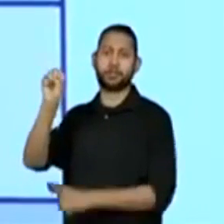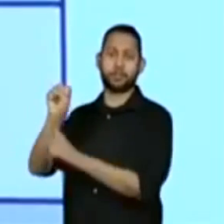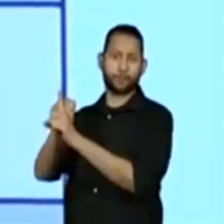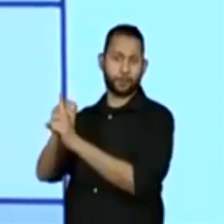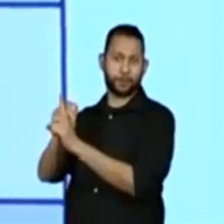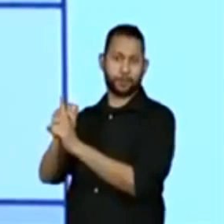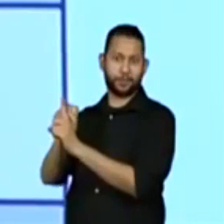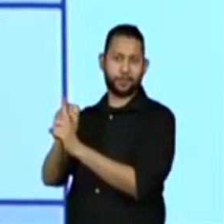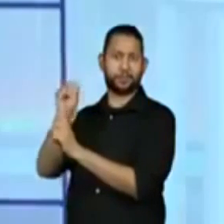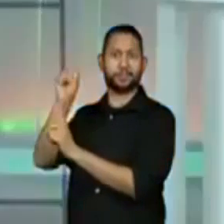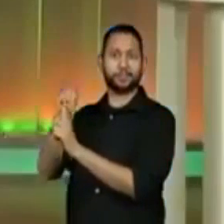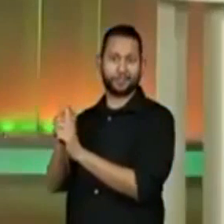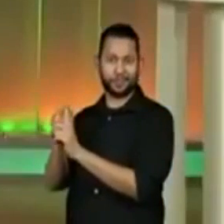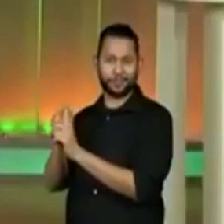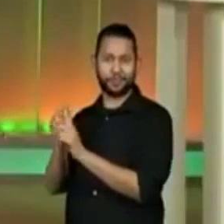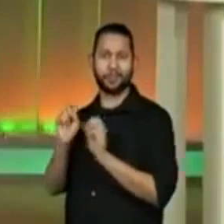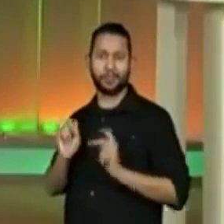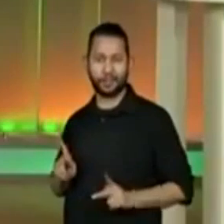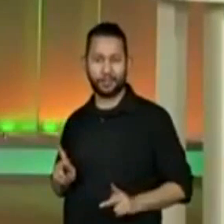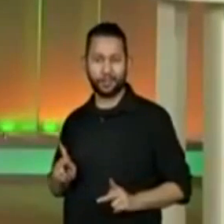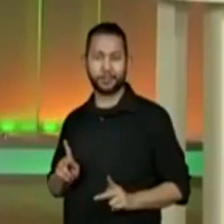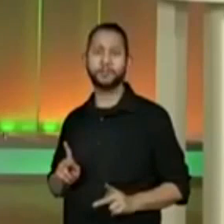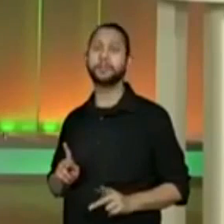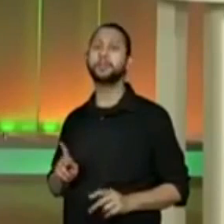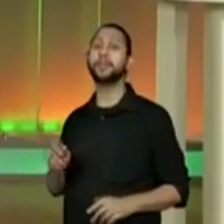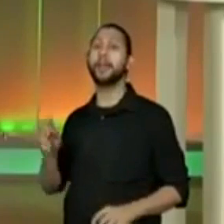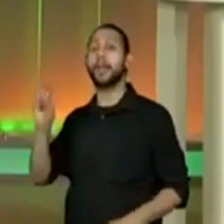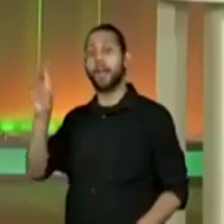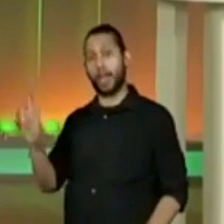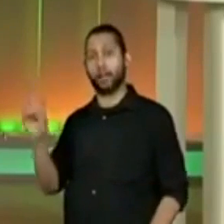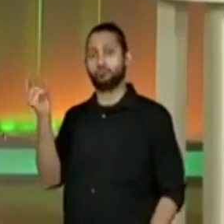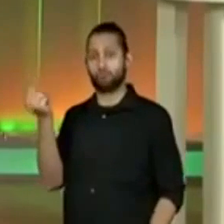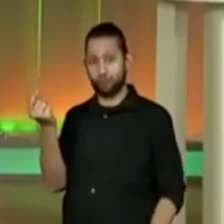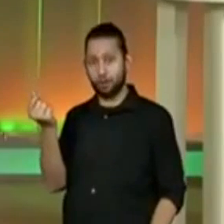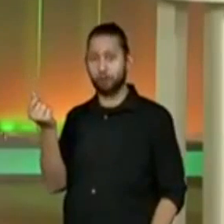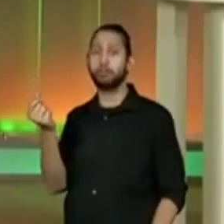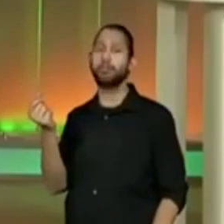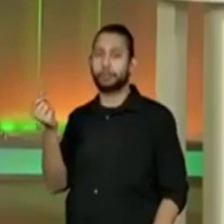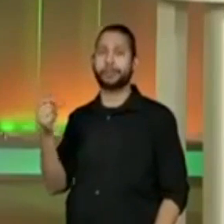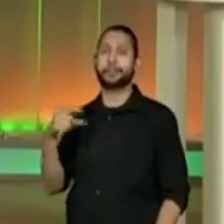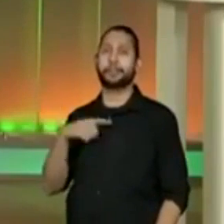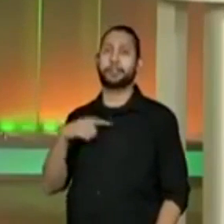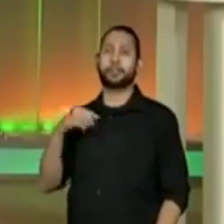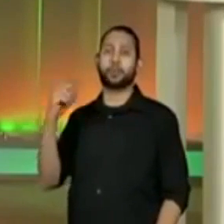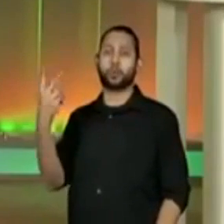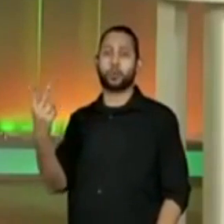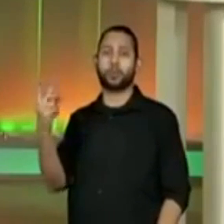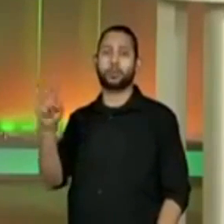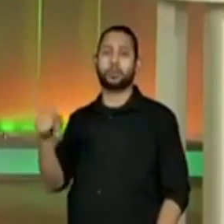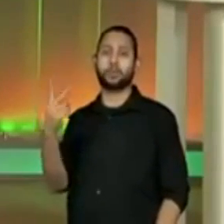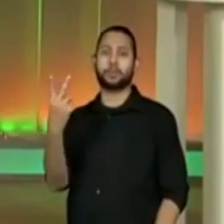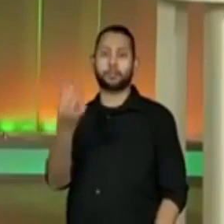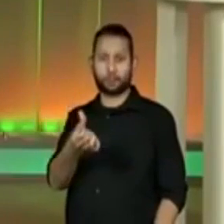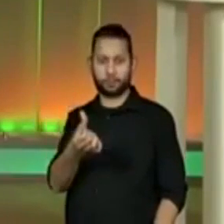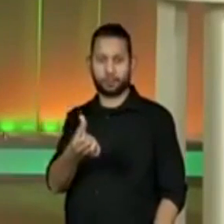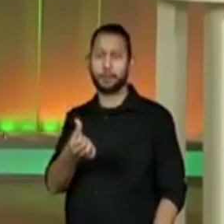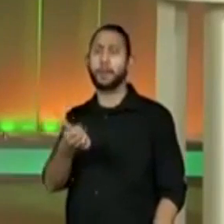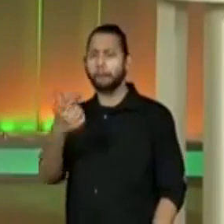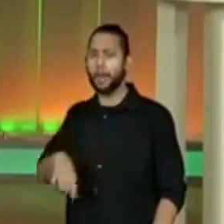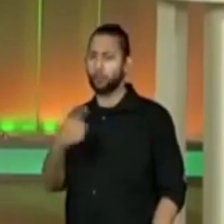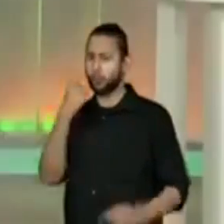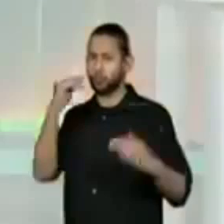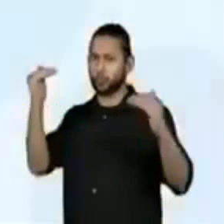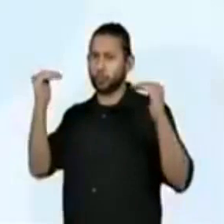número decimal, certo? Por isso que eu não coloquei o símbolo R cifrão, tá? Vamos lá para mais